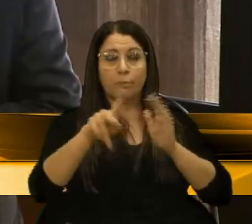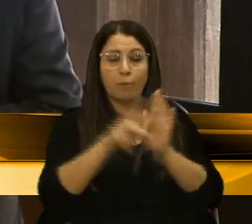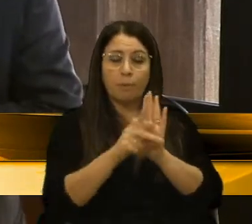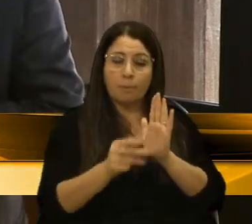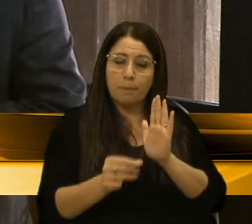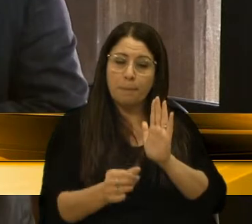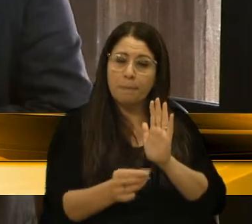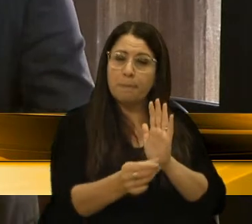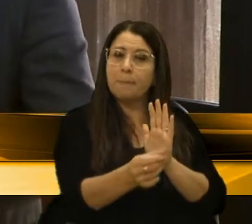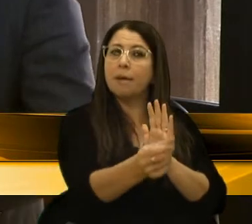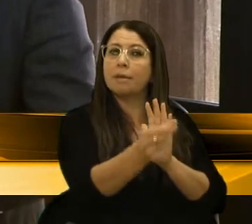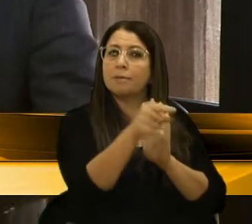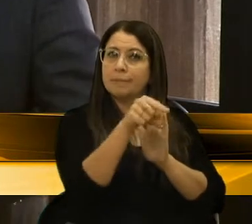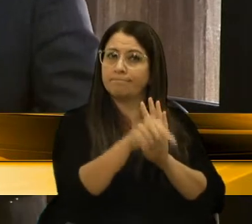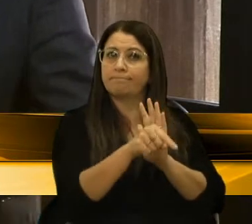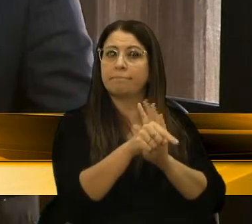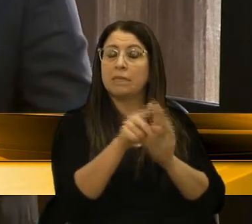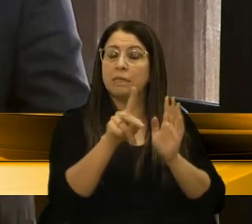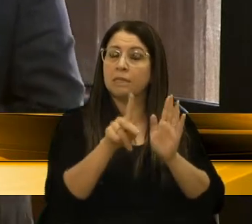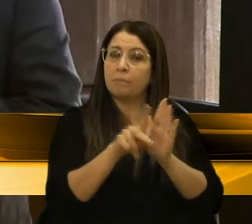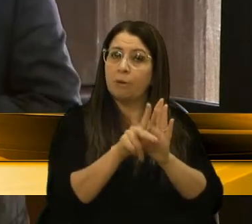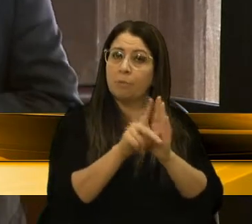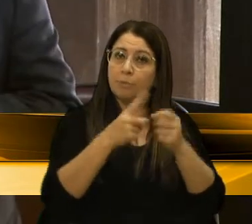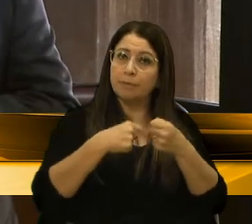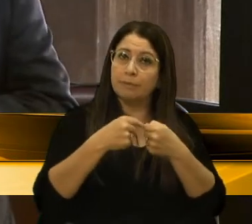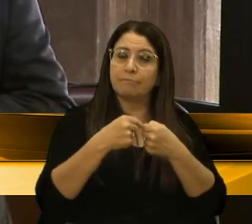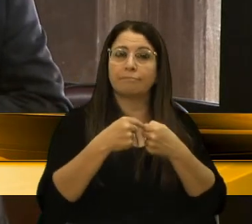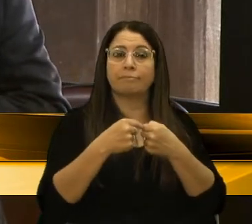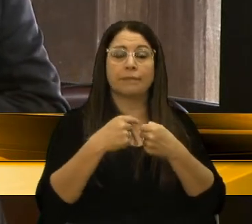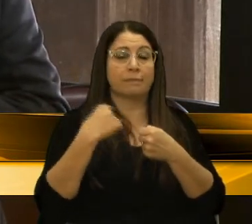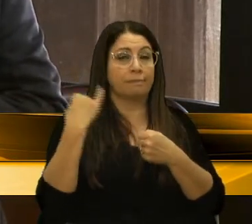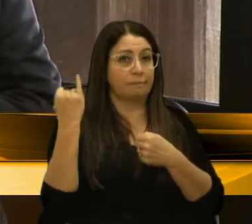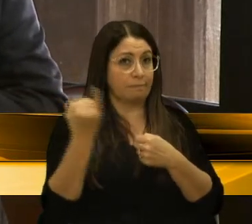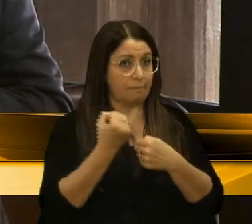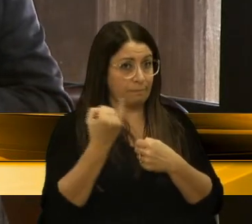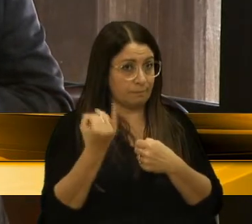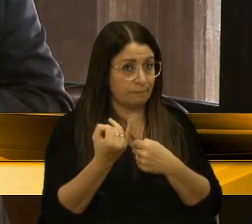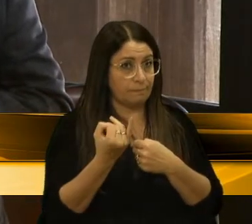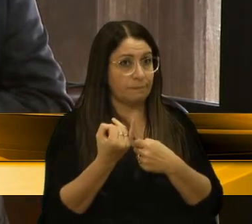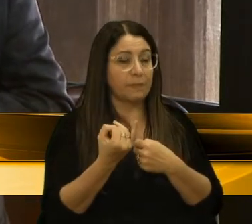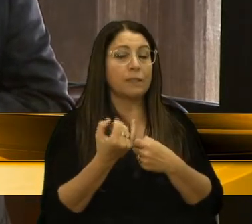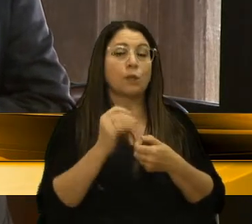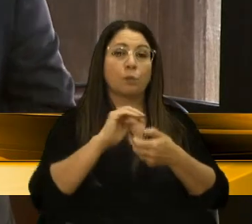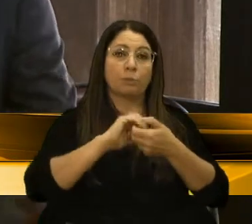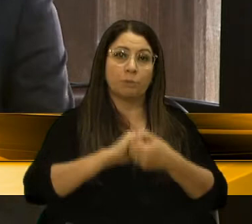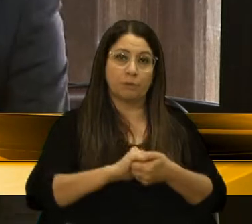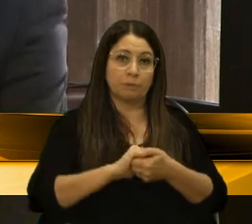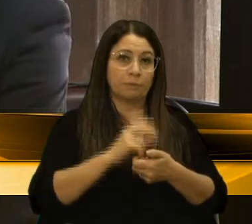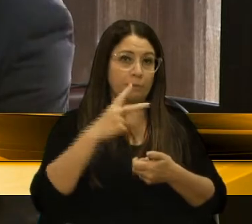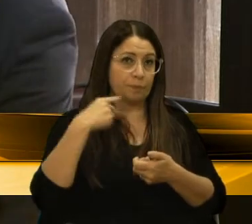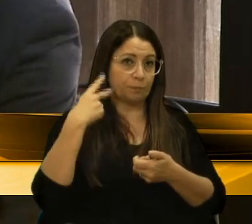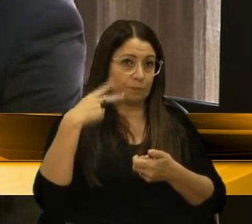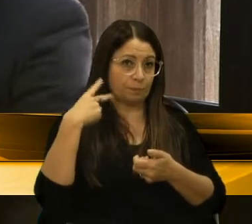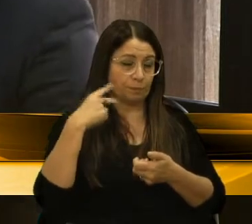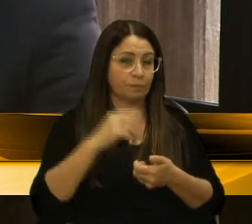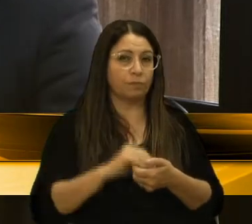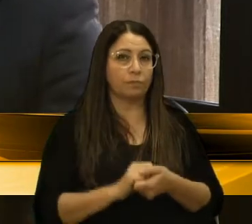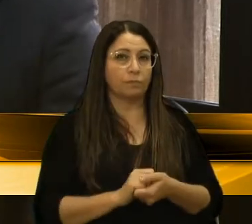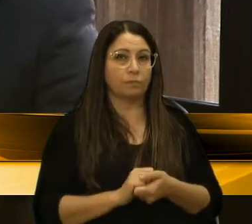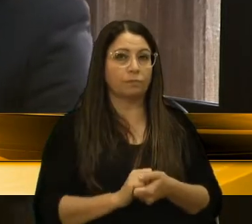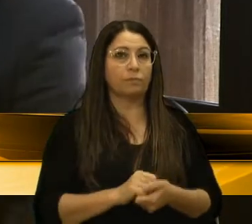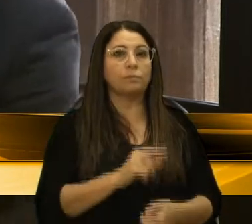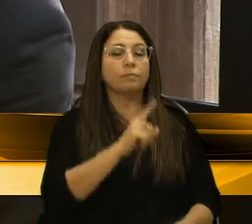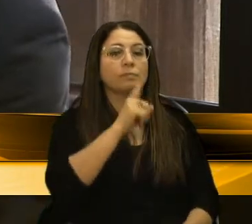imaterial, aqui no nosso município, tem extrema relevância. Quero cumprimentar o vereador